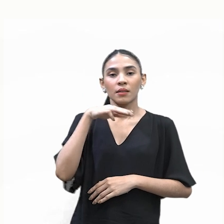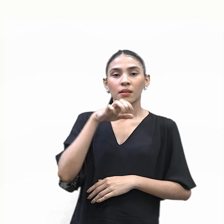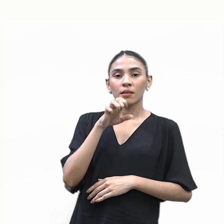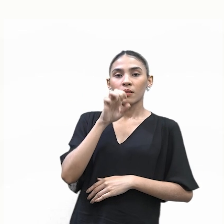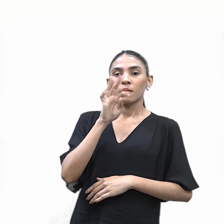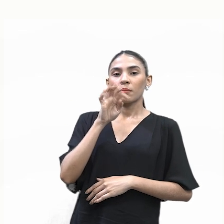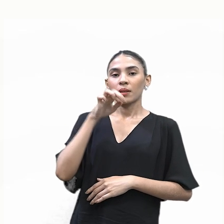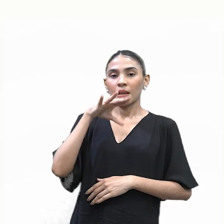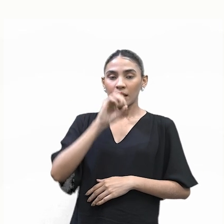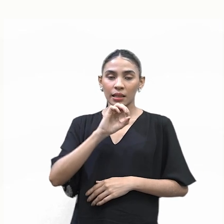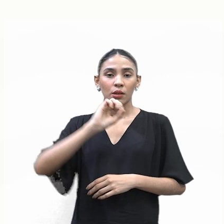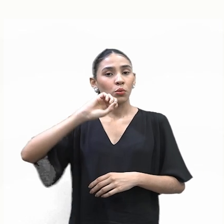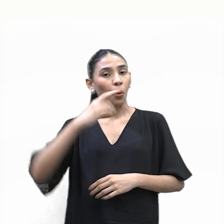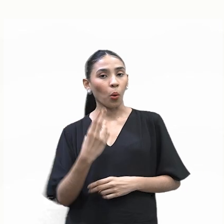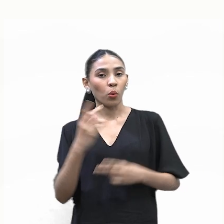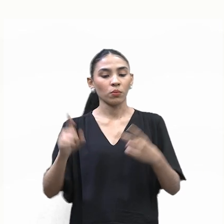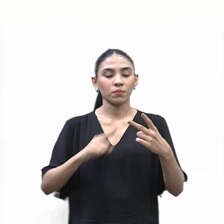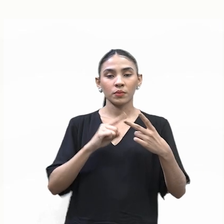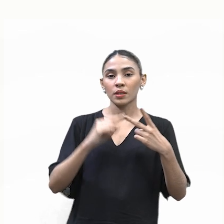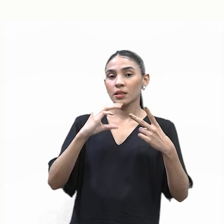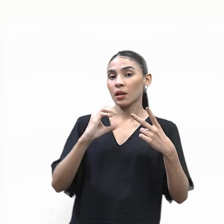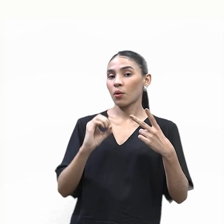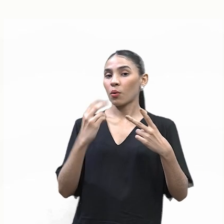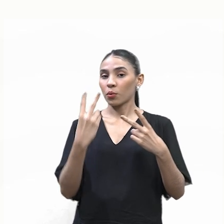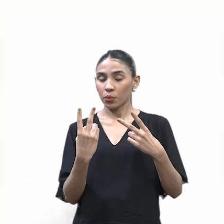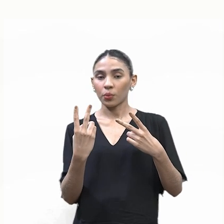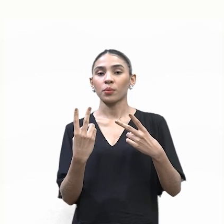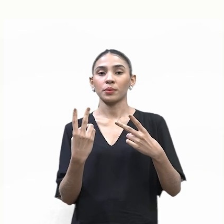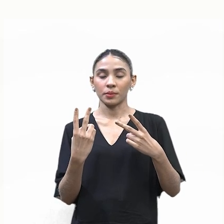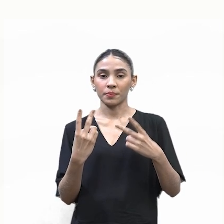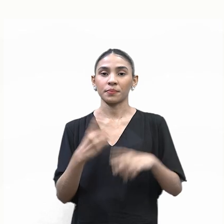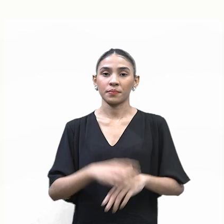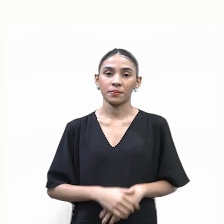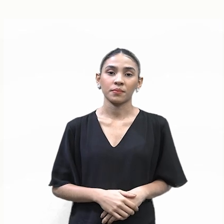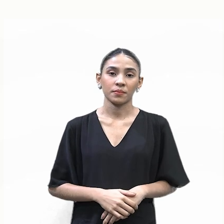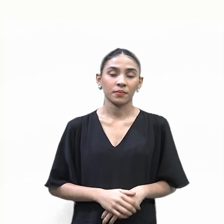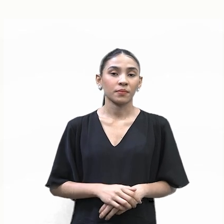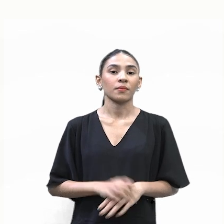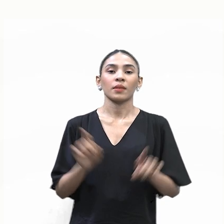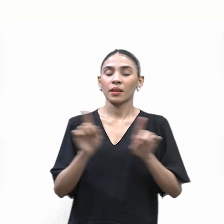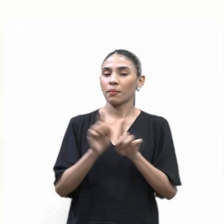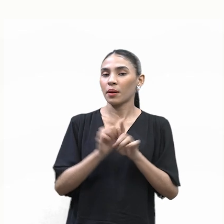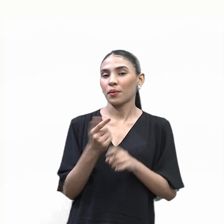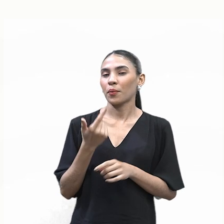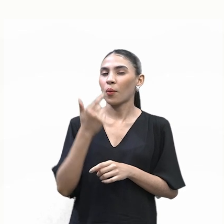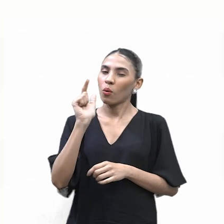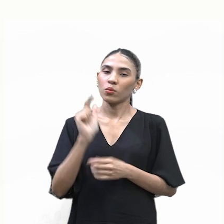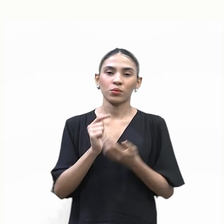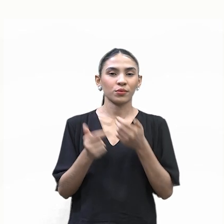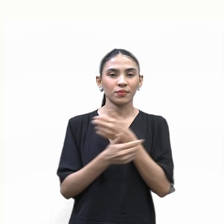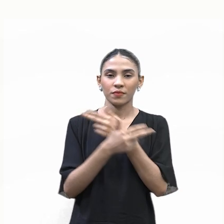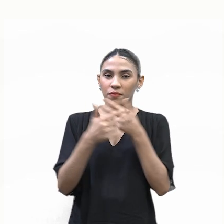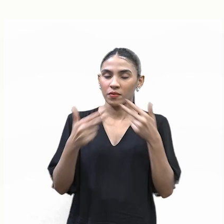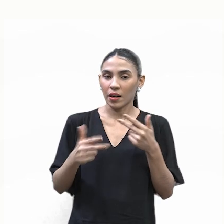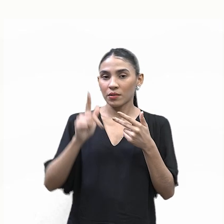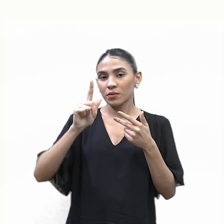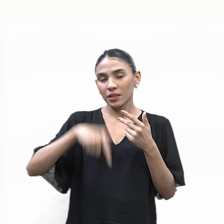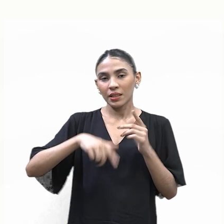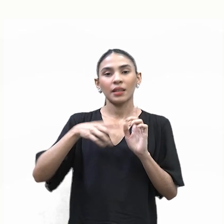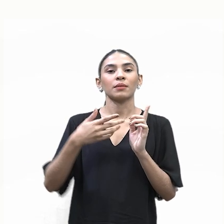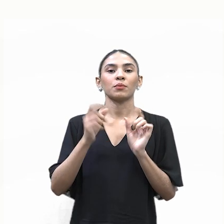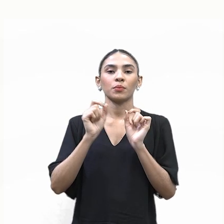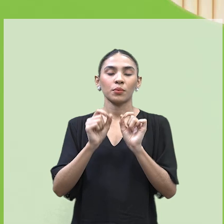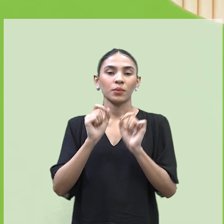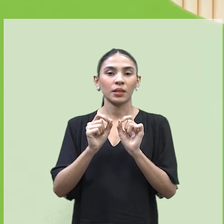metano, gases como o CO2, né, o gás carbônico, e também outros gases que são resultado